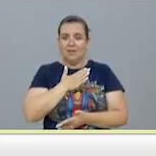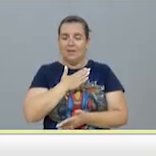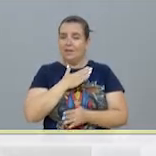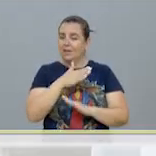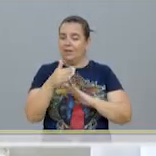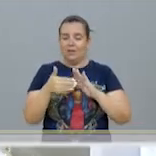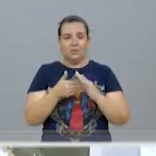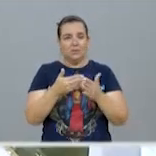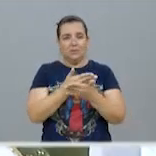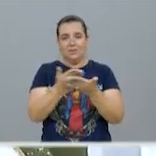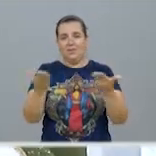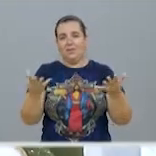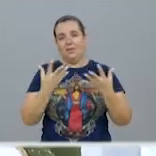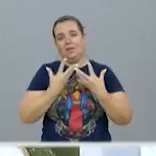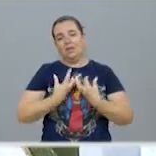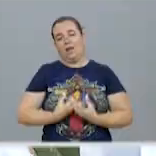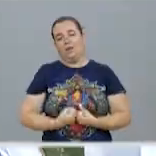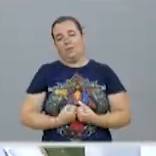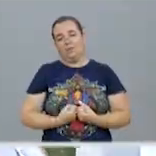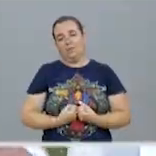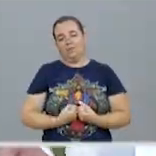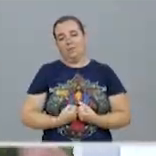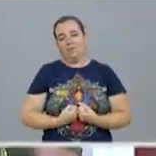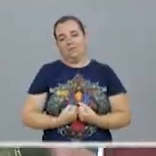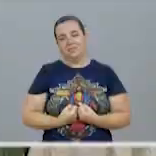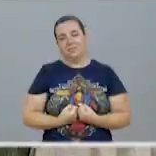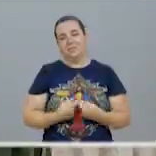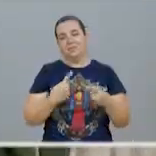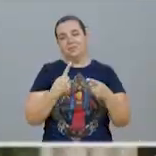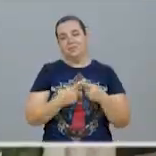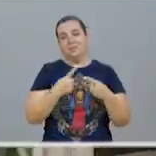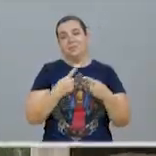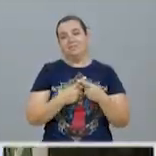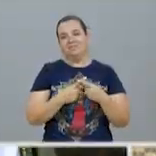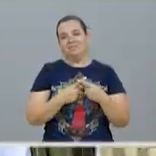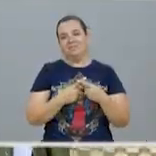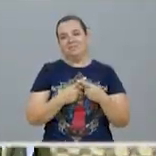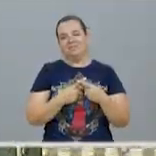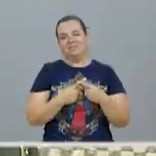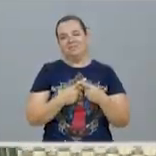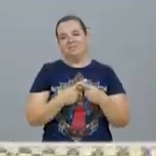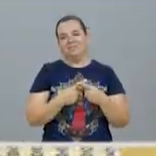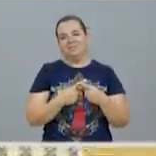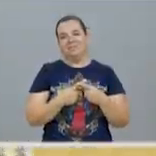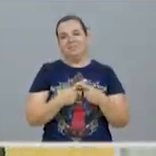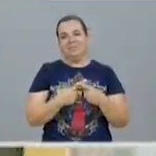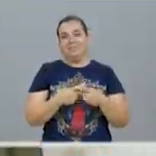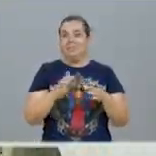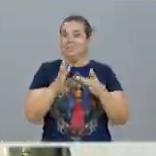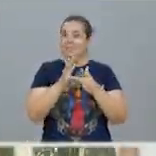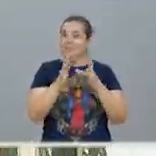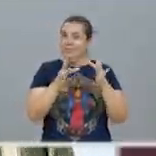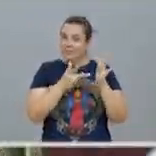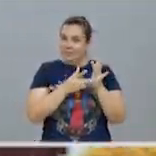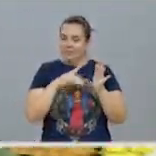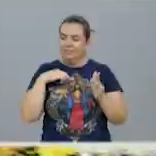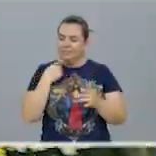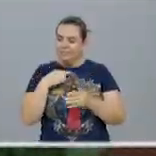todos vós que estáis cansados, vinde a mim. Jesus nos